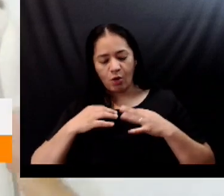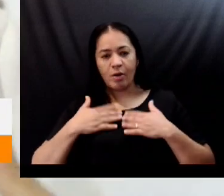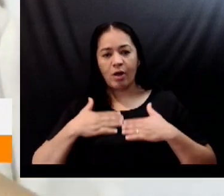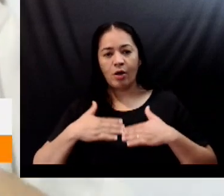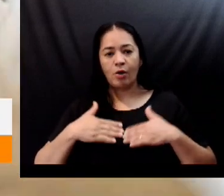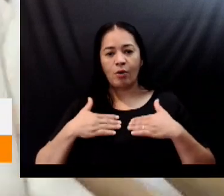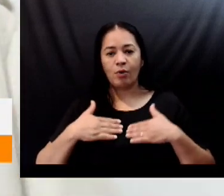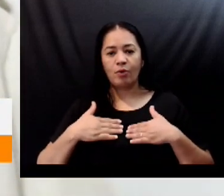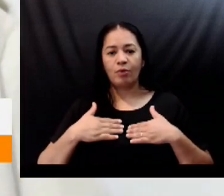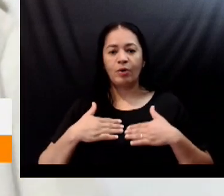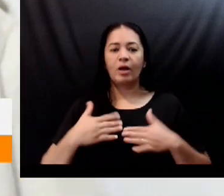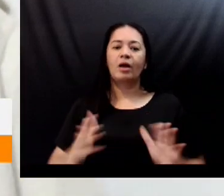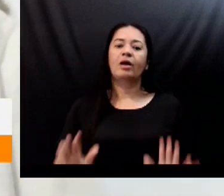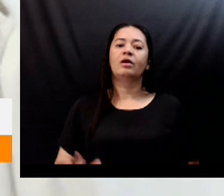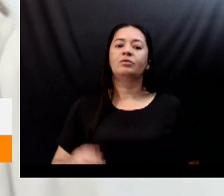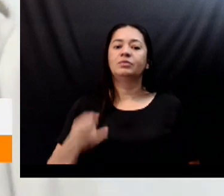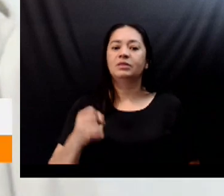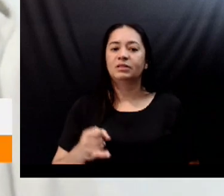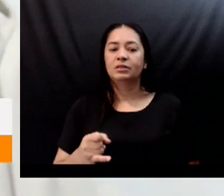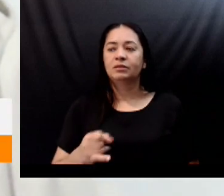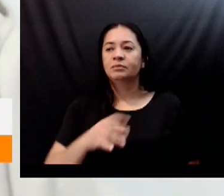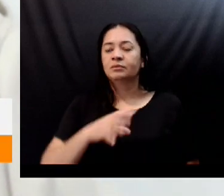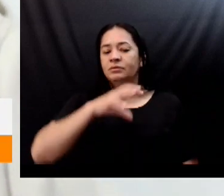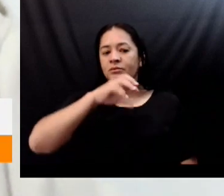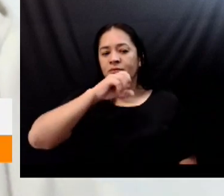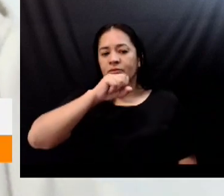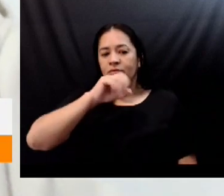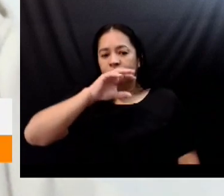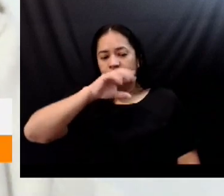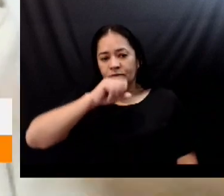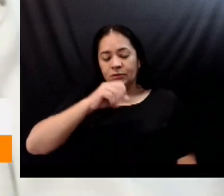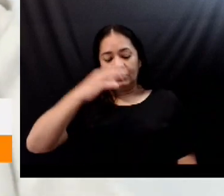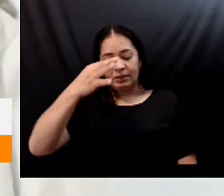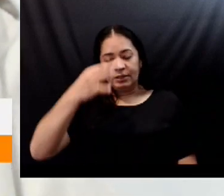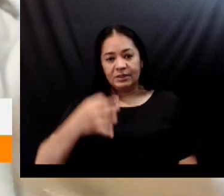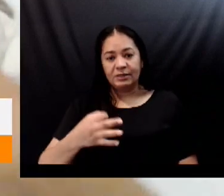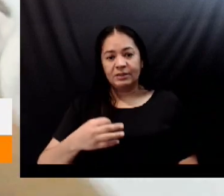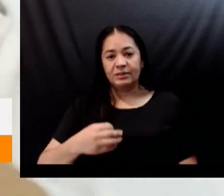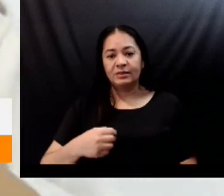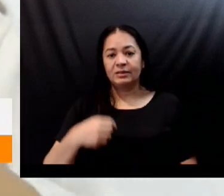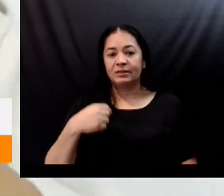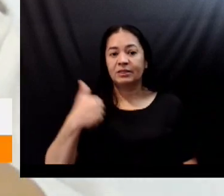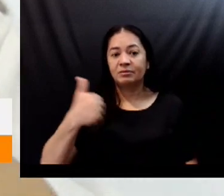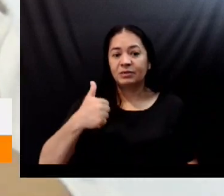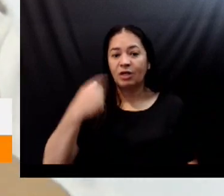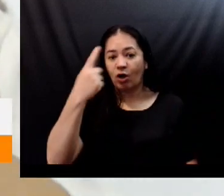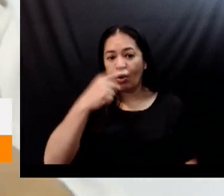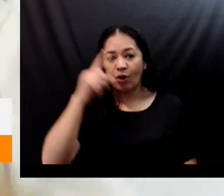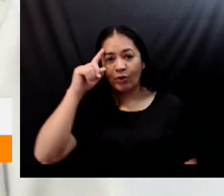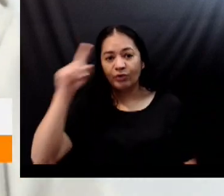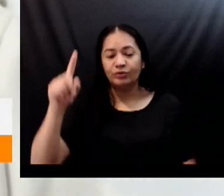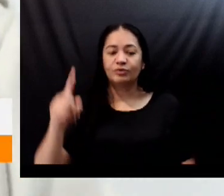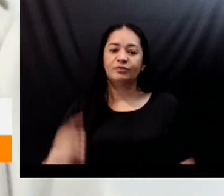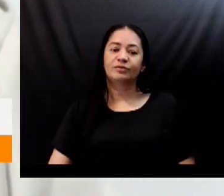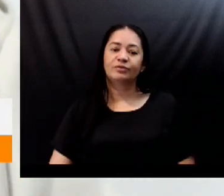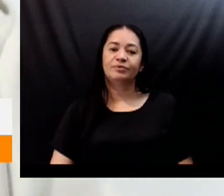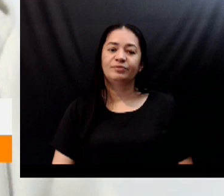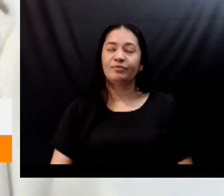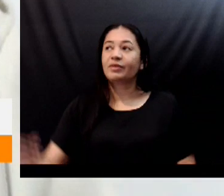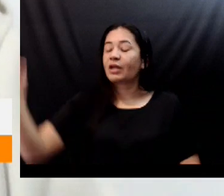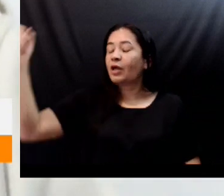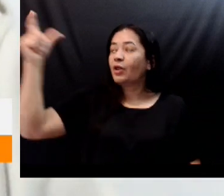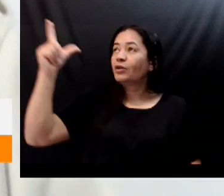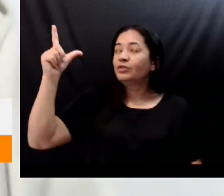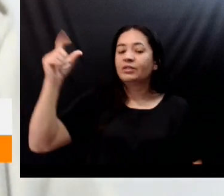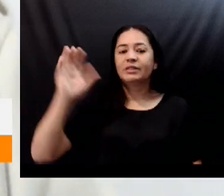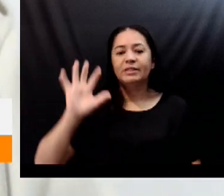gente está respirando corretamente logo nas primeiras horas do dia, se a gente toma uma luz do sol, isso é importante para o